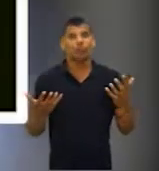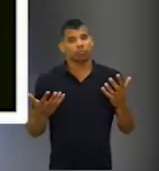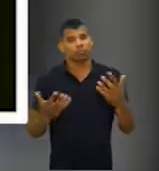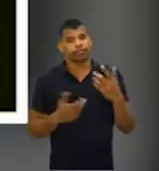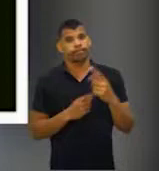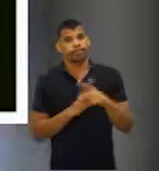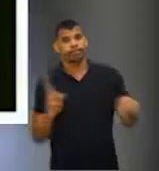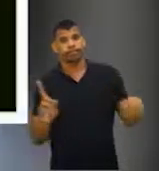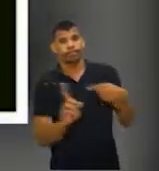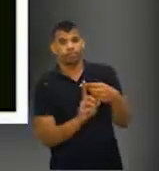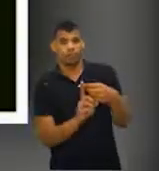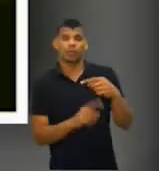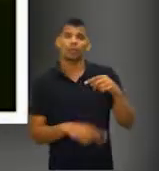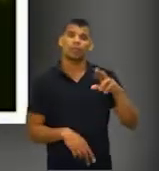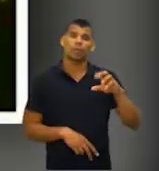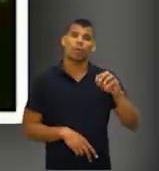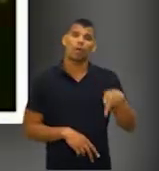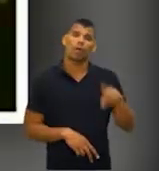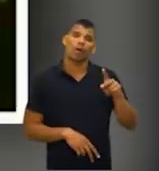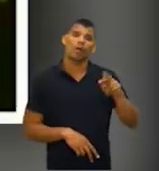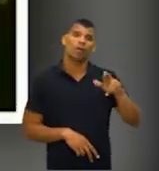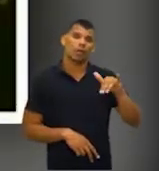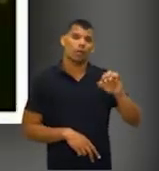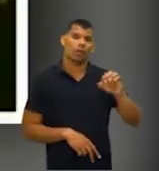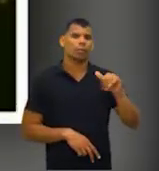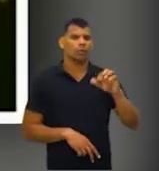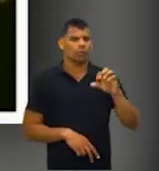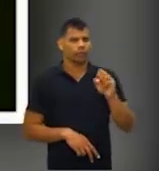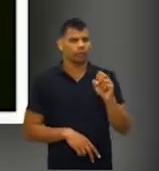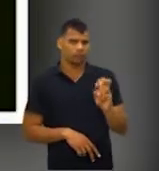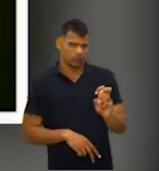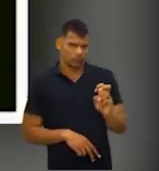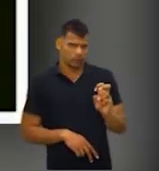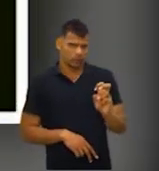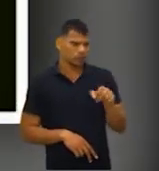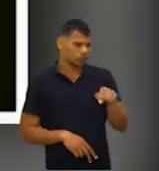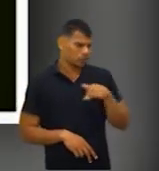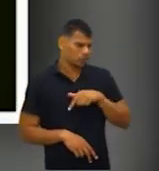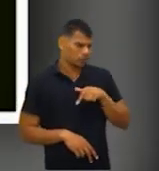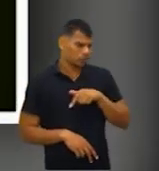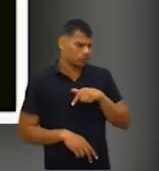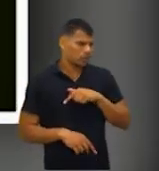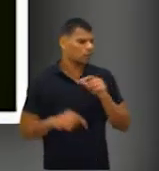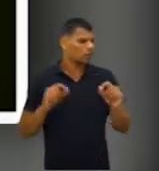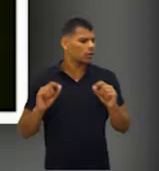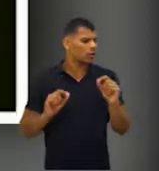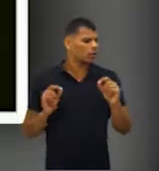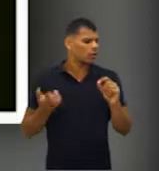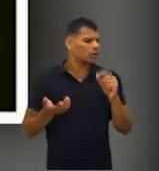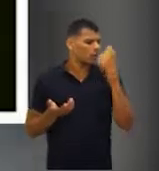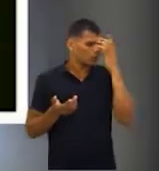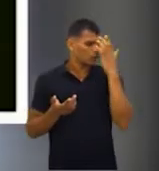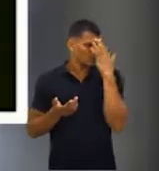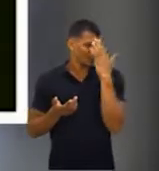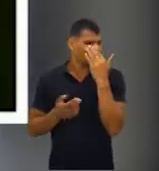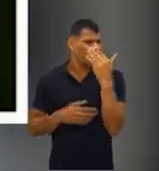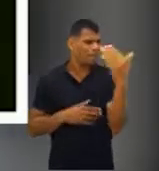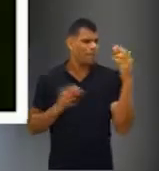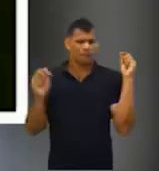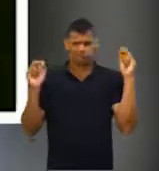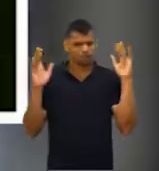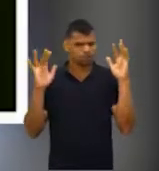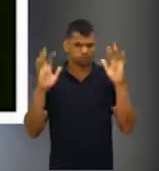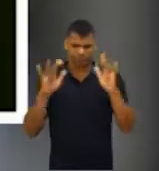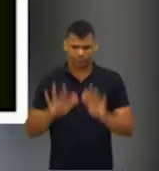e eles tinham muito equipamento que eles trouxeram do estrangeiro. E isso gerou uma divisão. Além